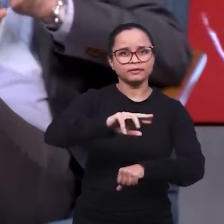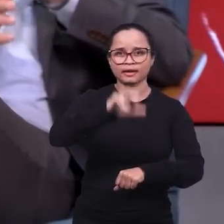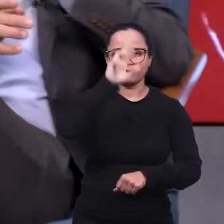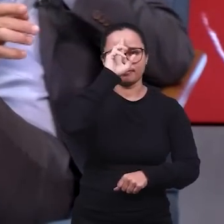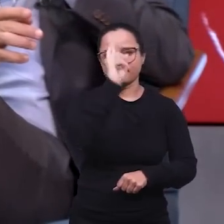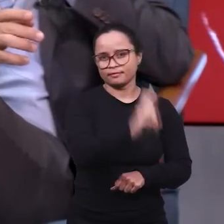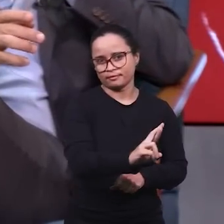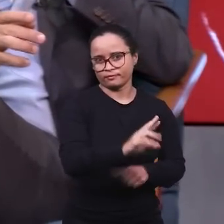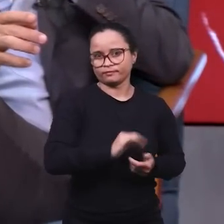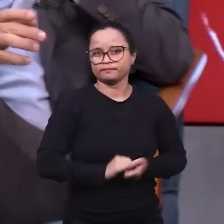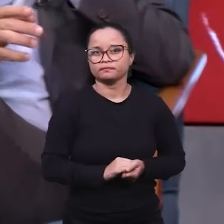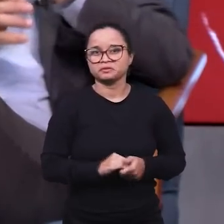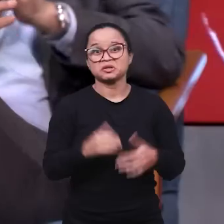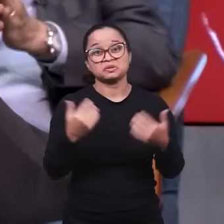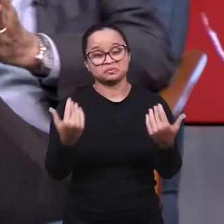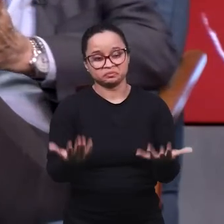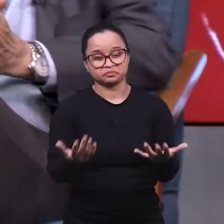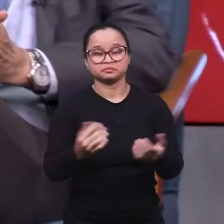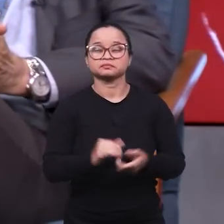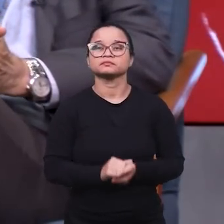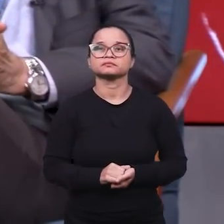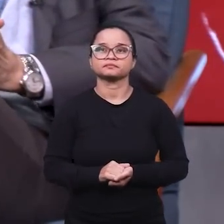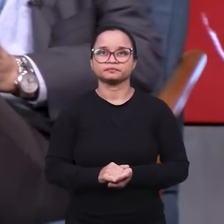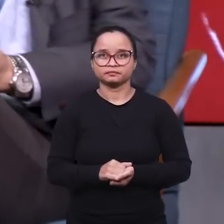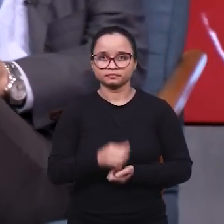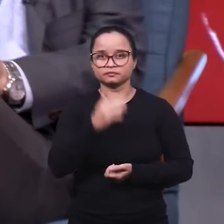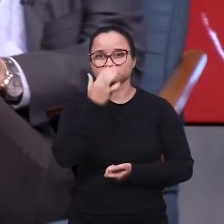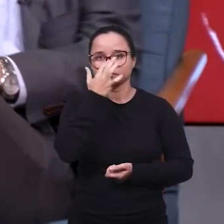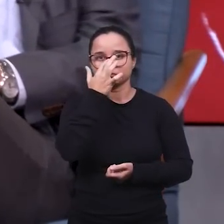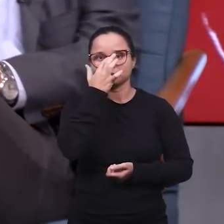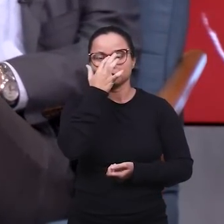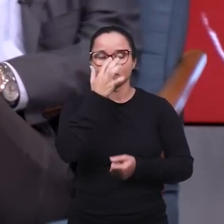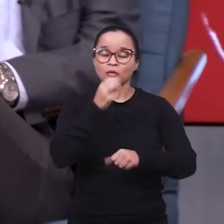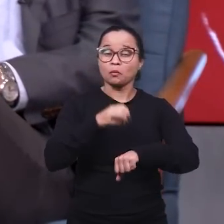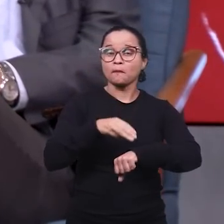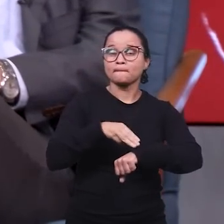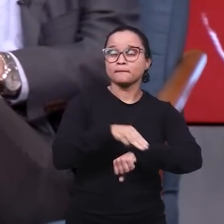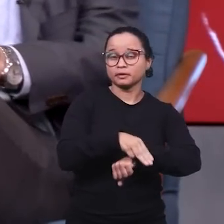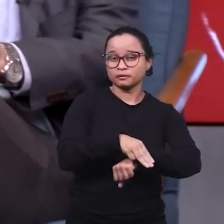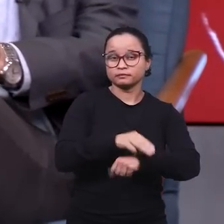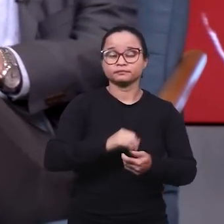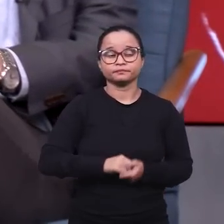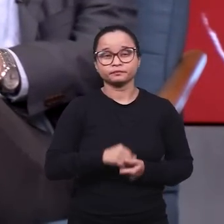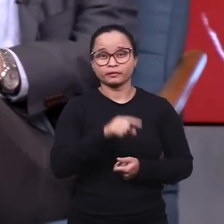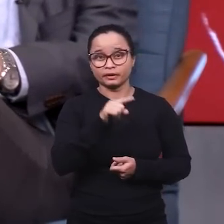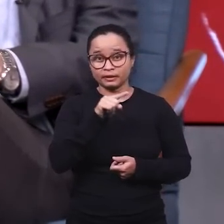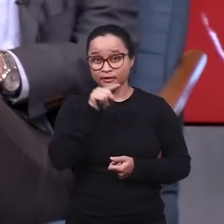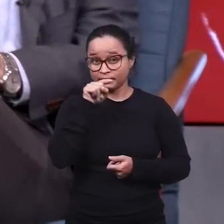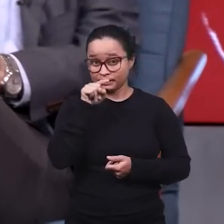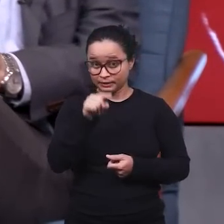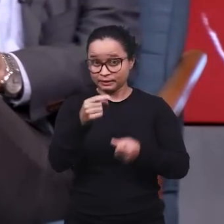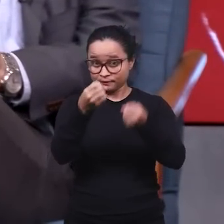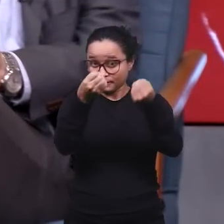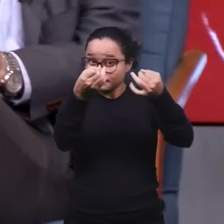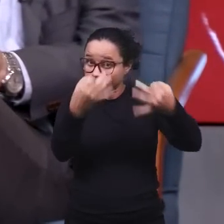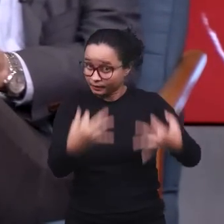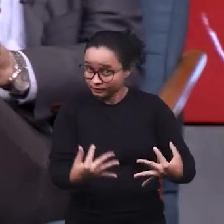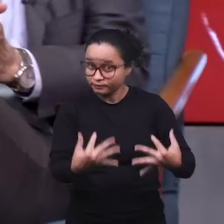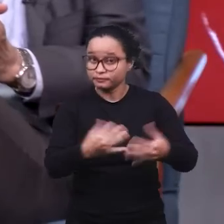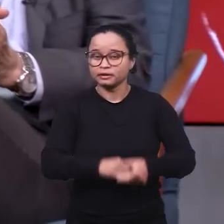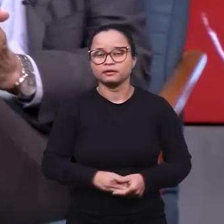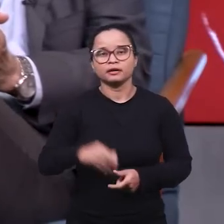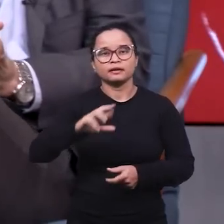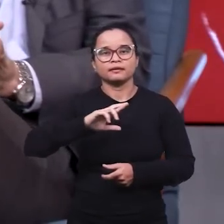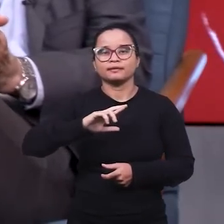letra, ou seja, o ministério que ele se refere